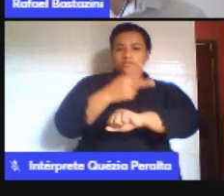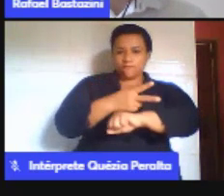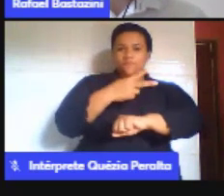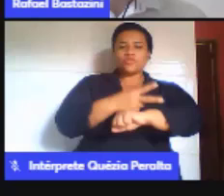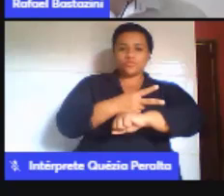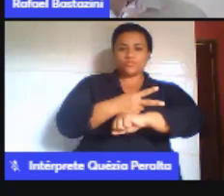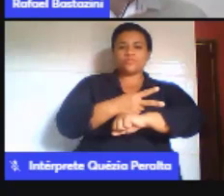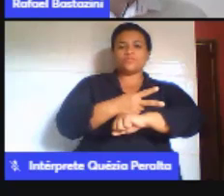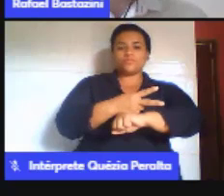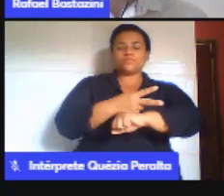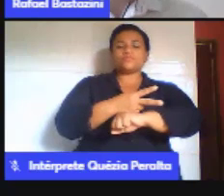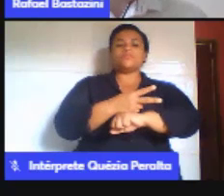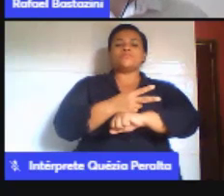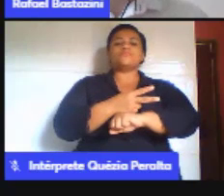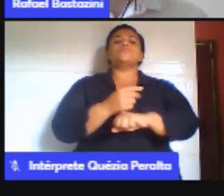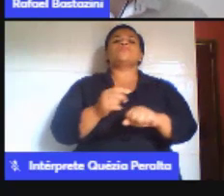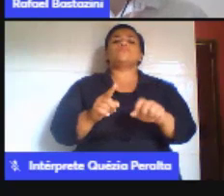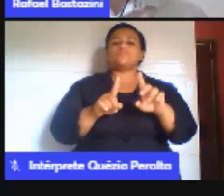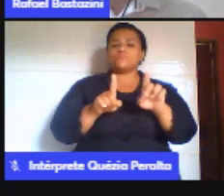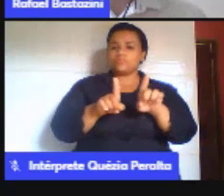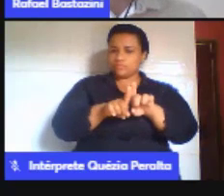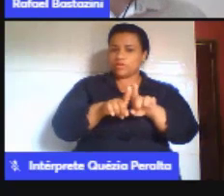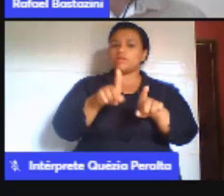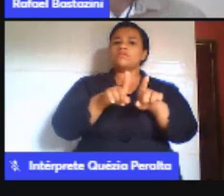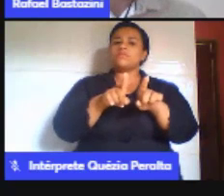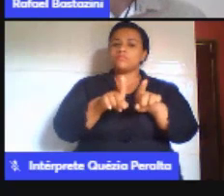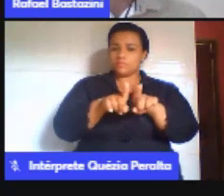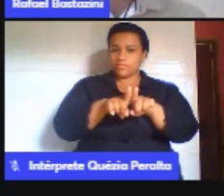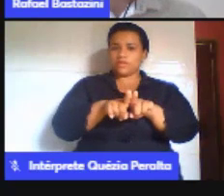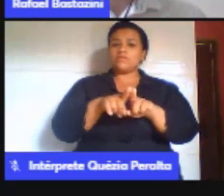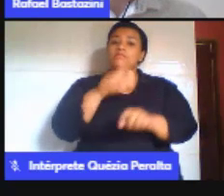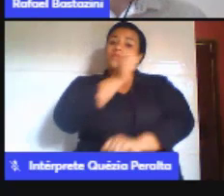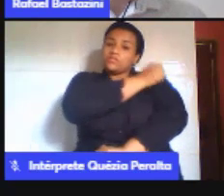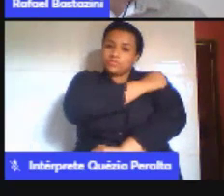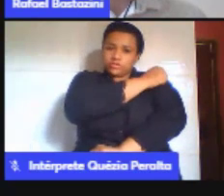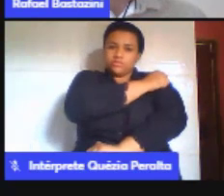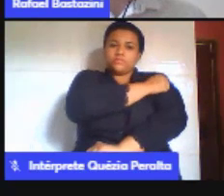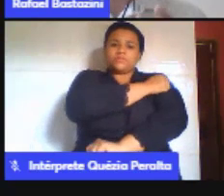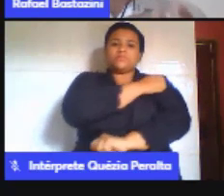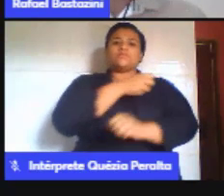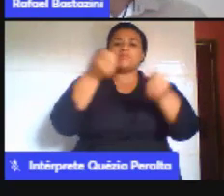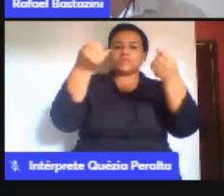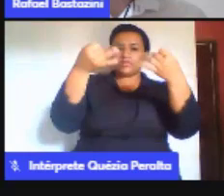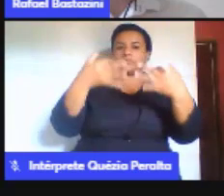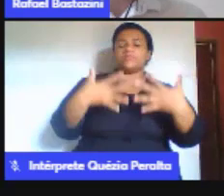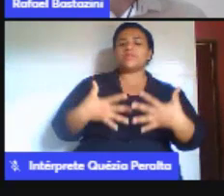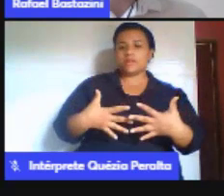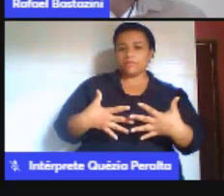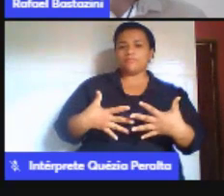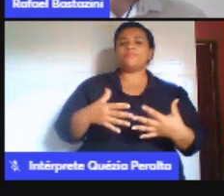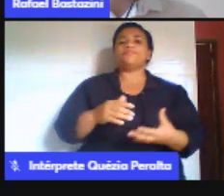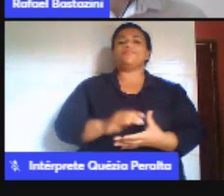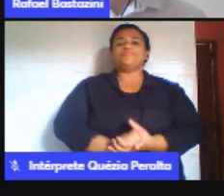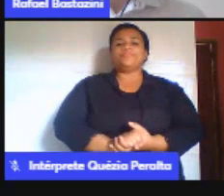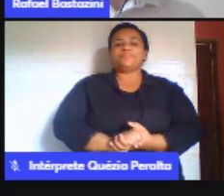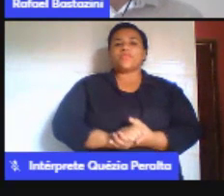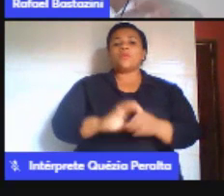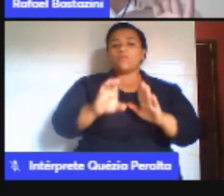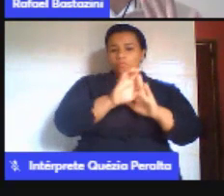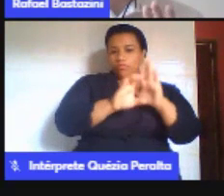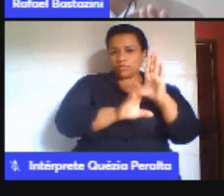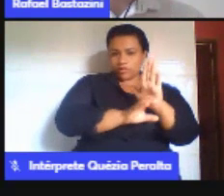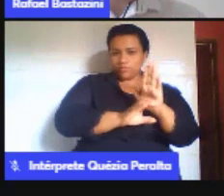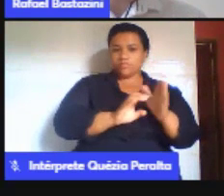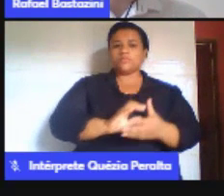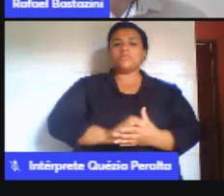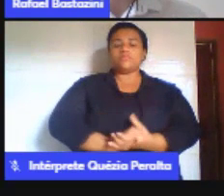alguns aspectos, algumas características dessas placas em relação ao seu conteúdo. Então,